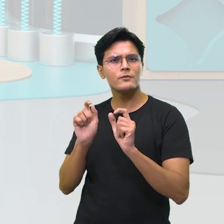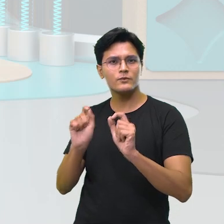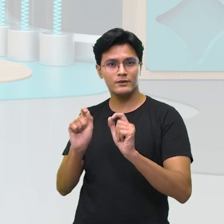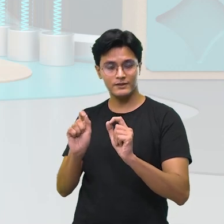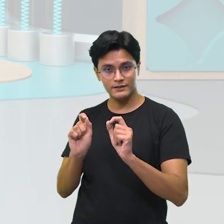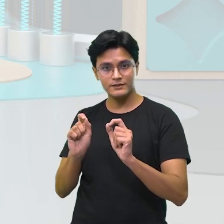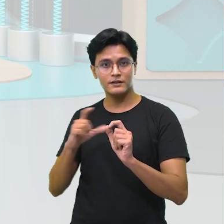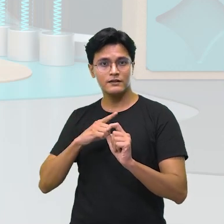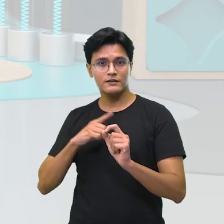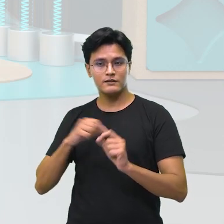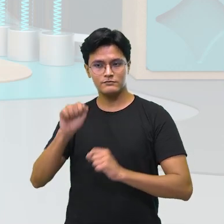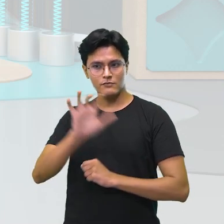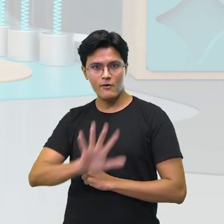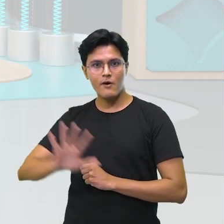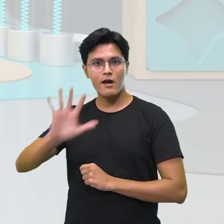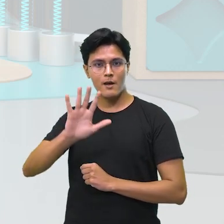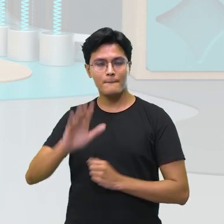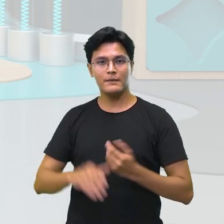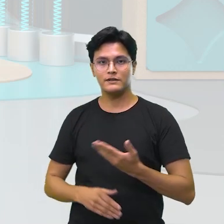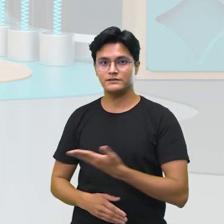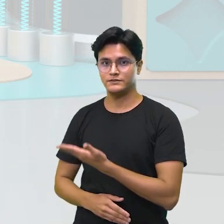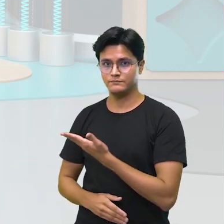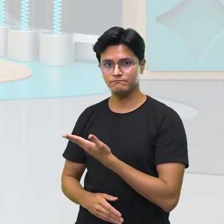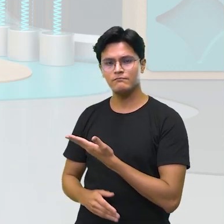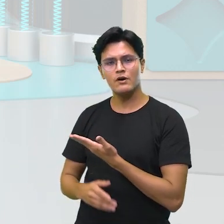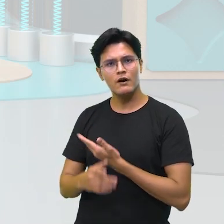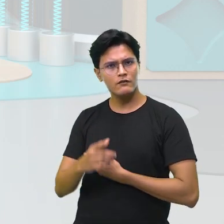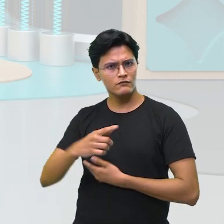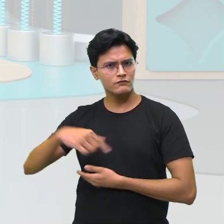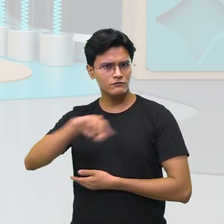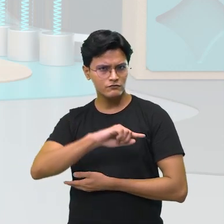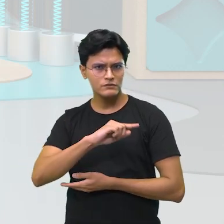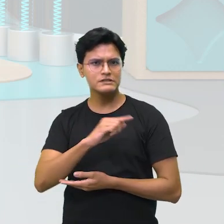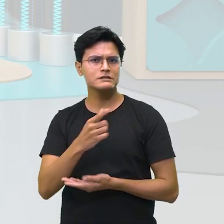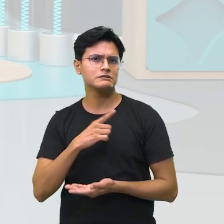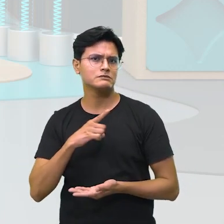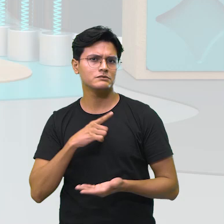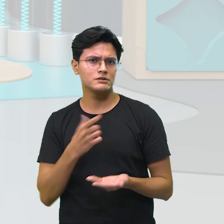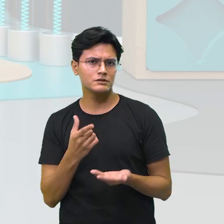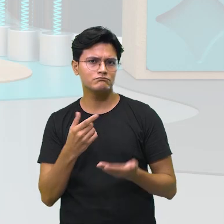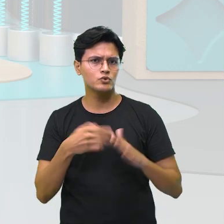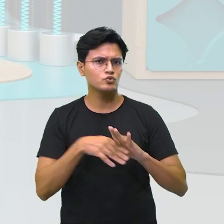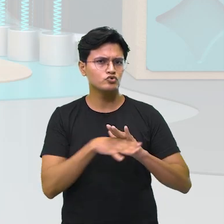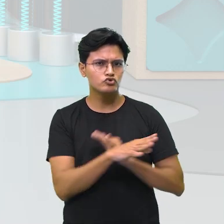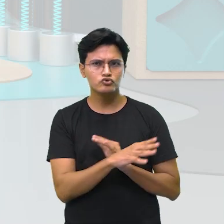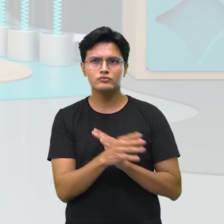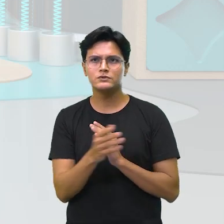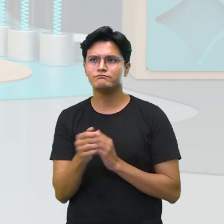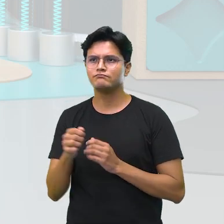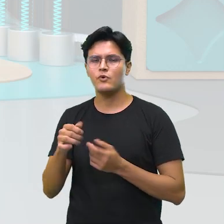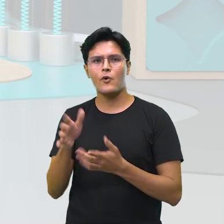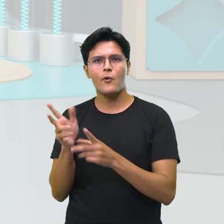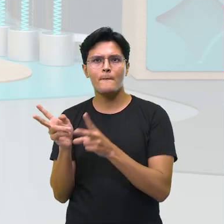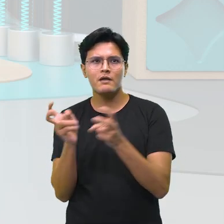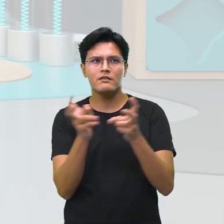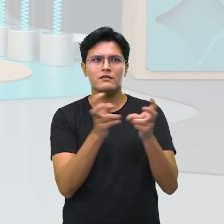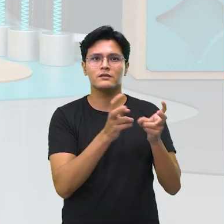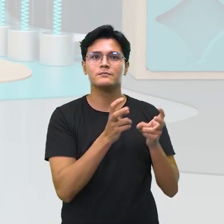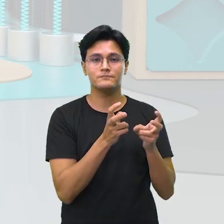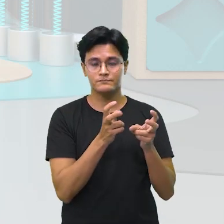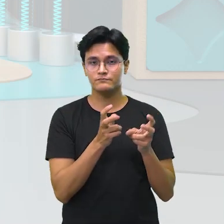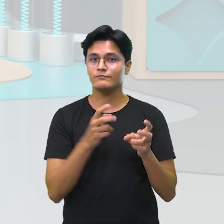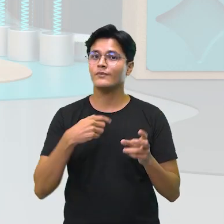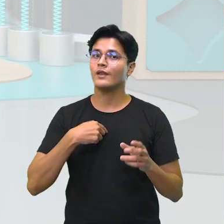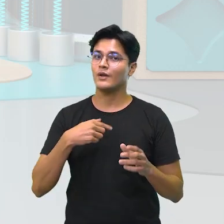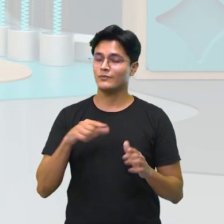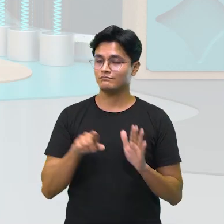essa imagem, né? Vocês têm costume de observar as coisas ao redor de vocês? Eu tenho o costume de, quando